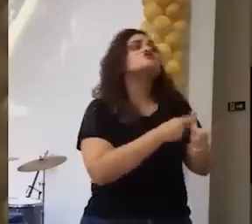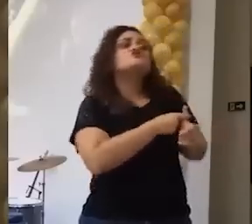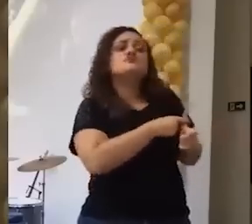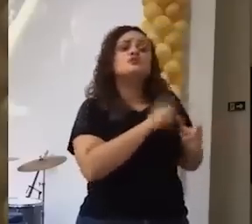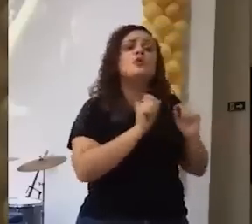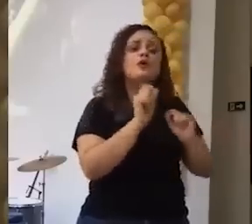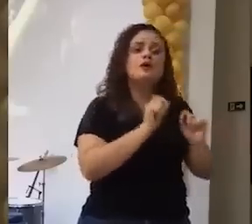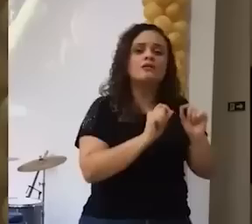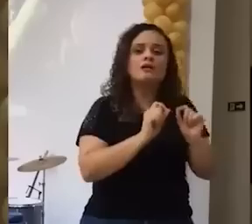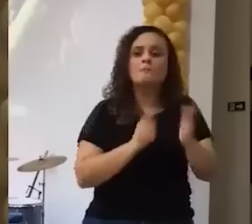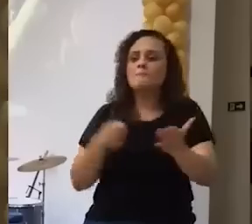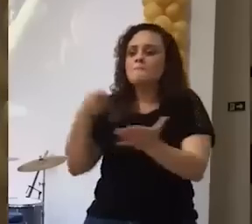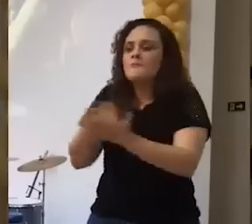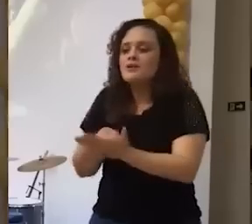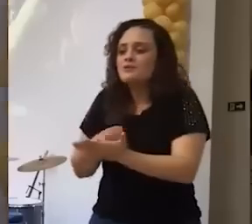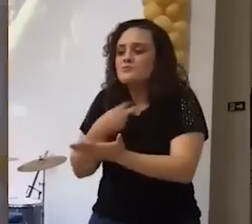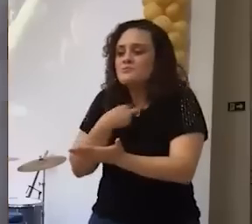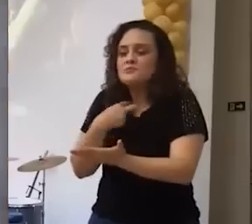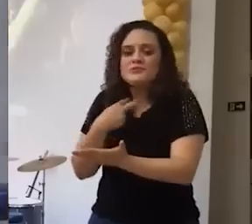Impagável.